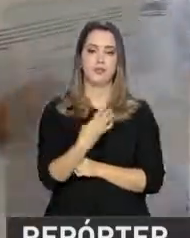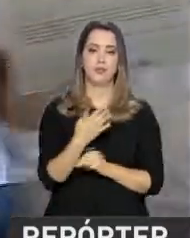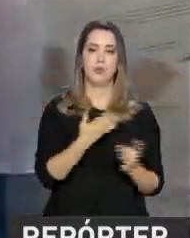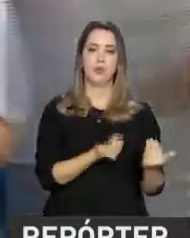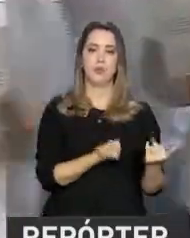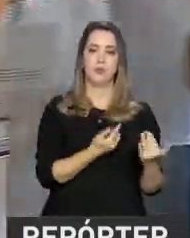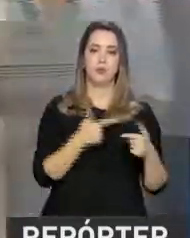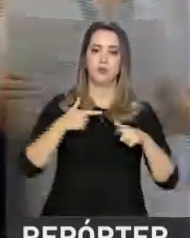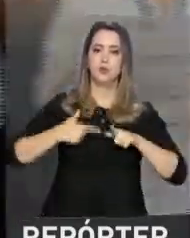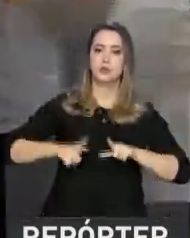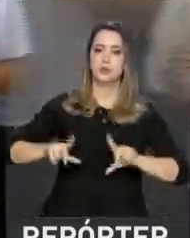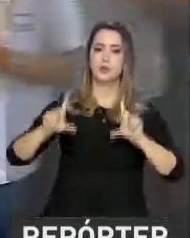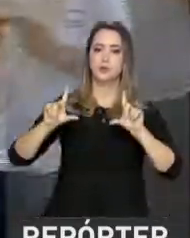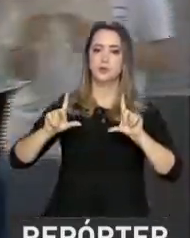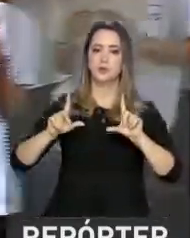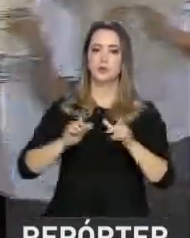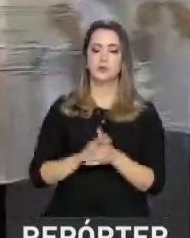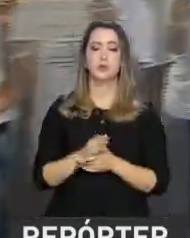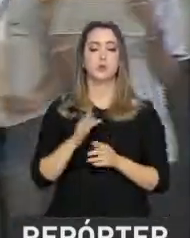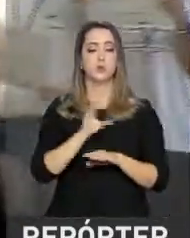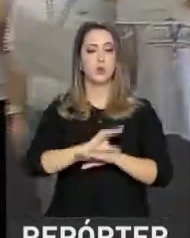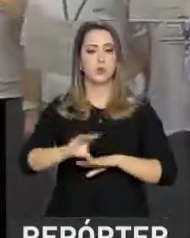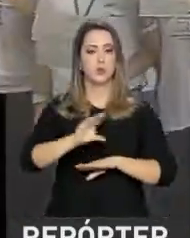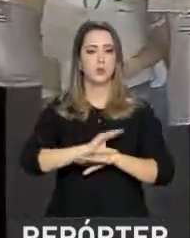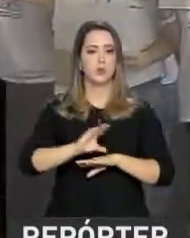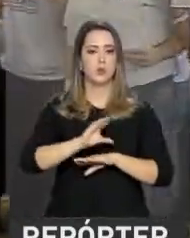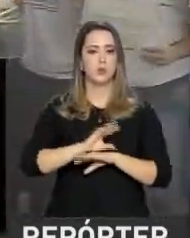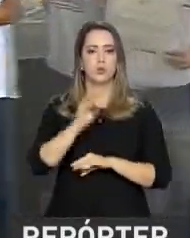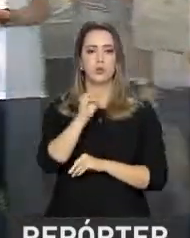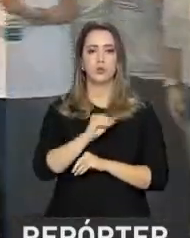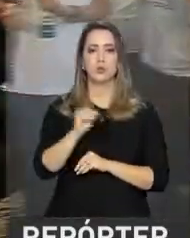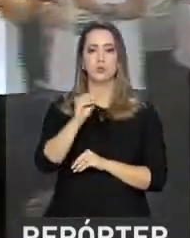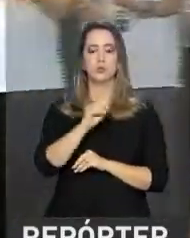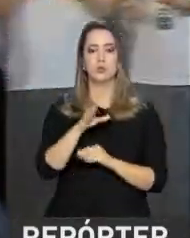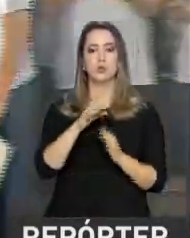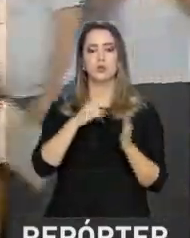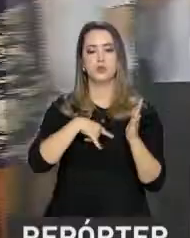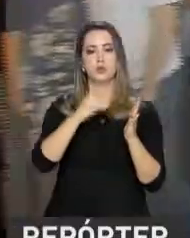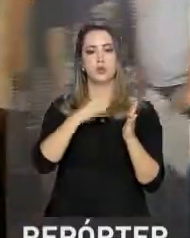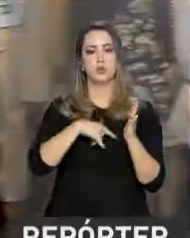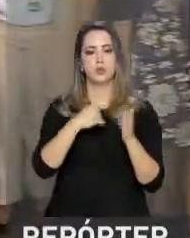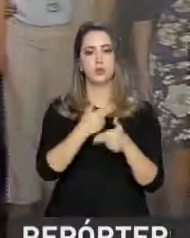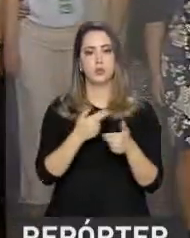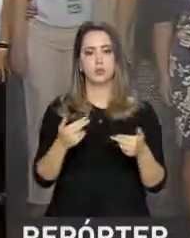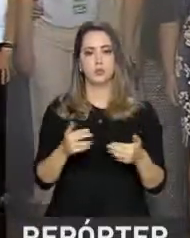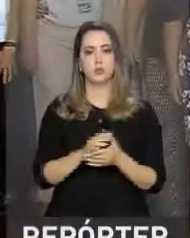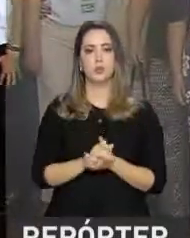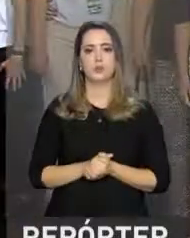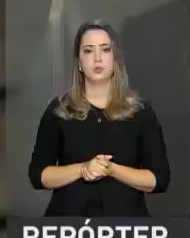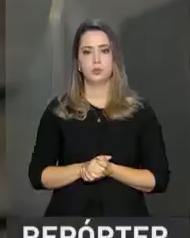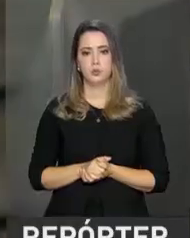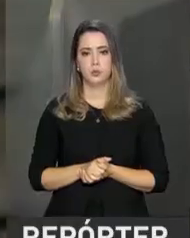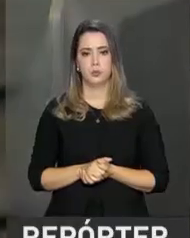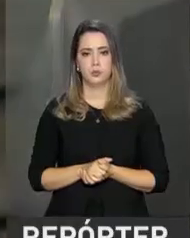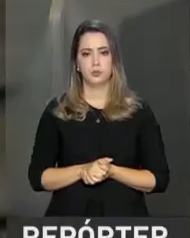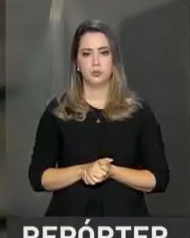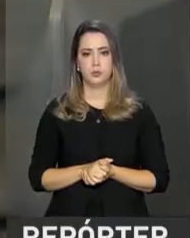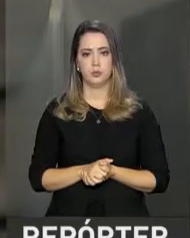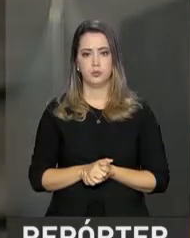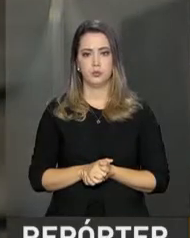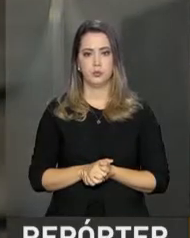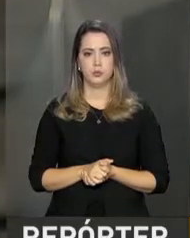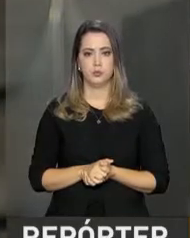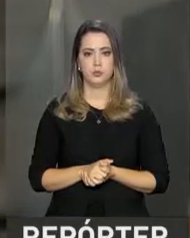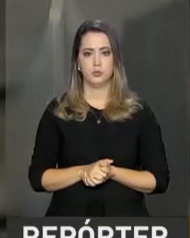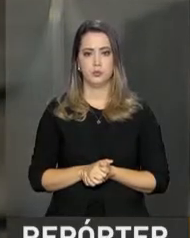receberão certificado do curso de conservação preventiva de acervos documentais essa é a função